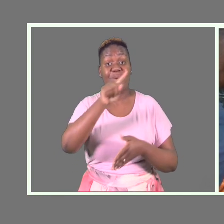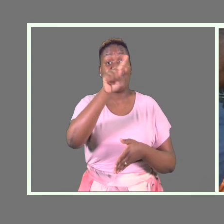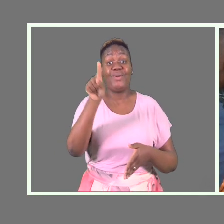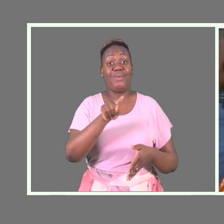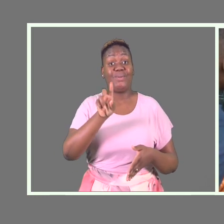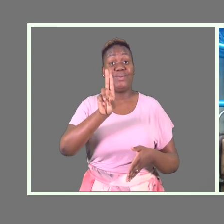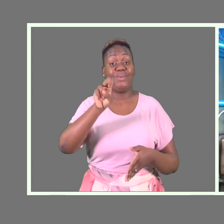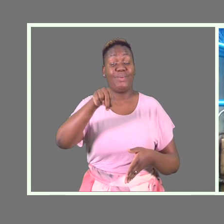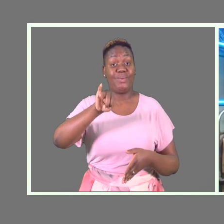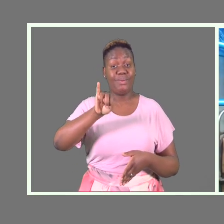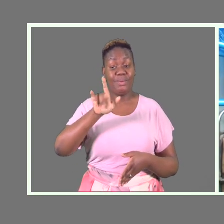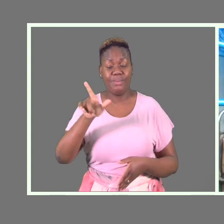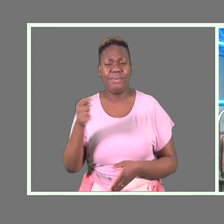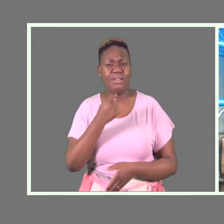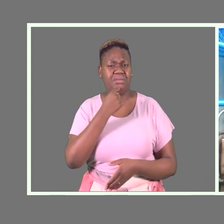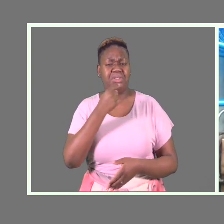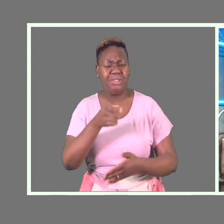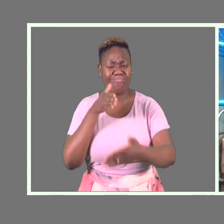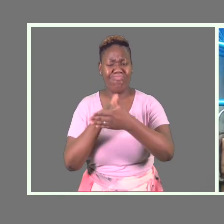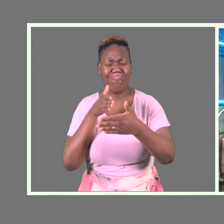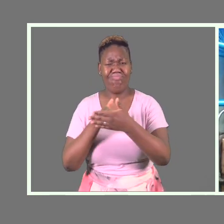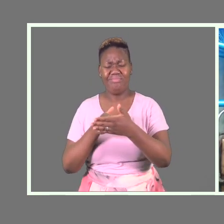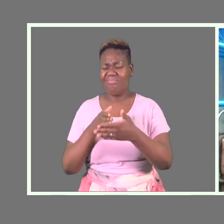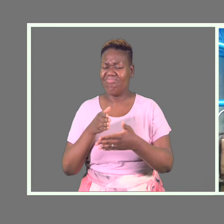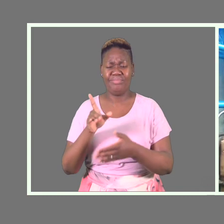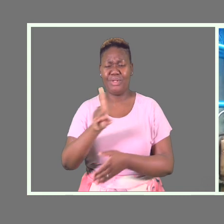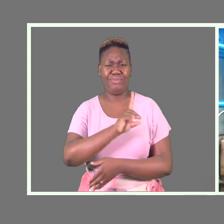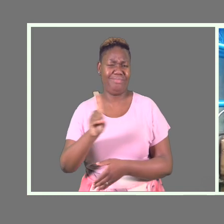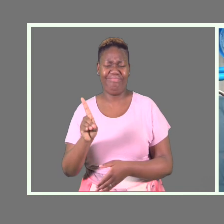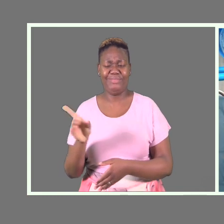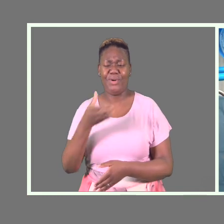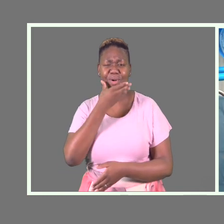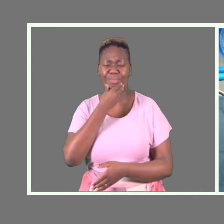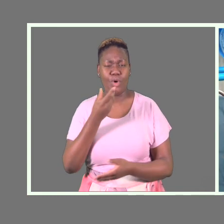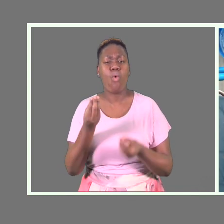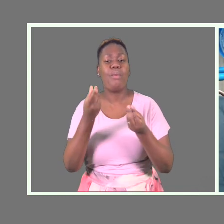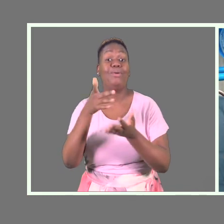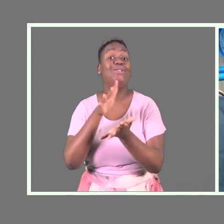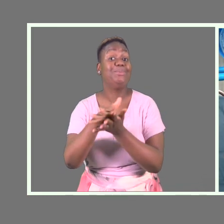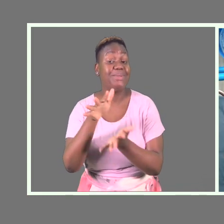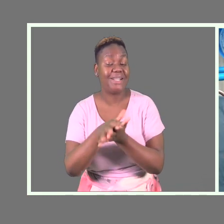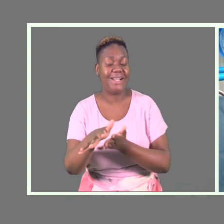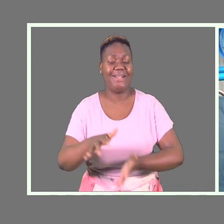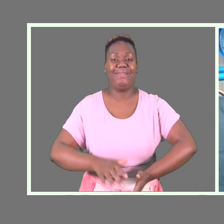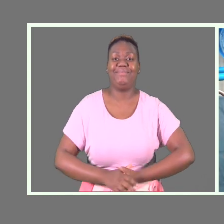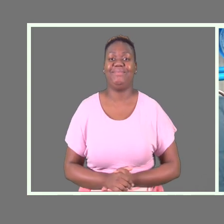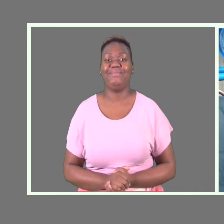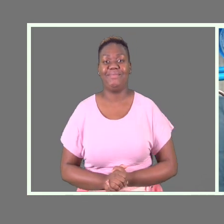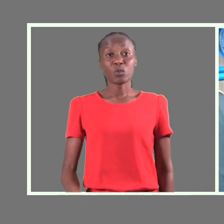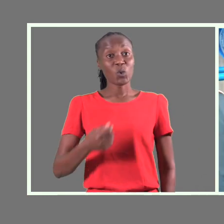barreira nem para Agel, nem para os colegas de trabalho, tal como explica o seu colega Zunil